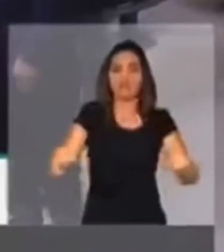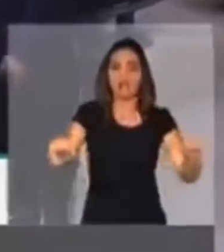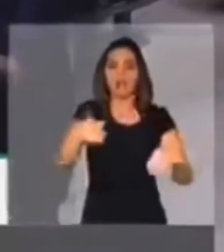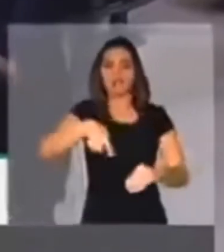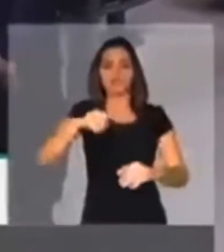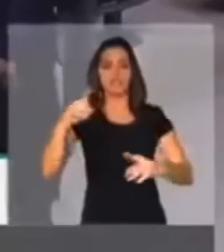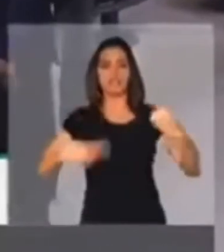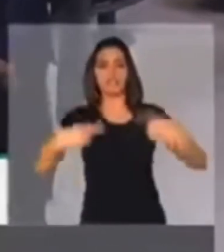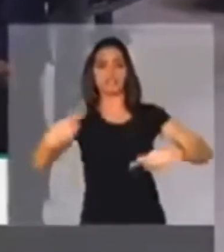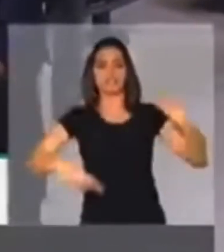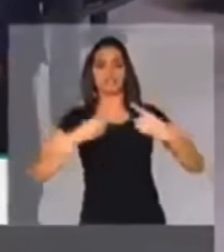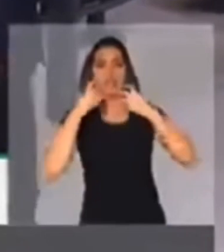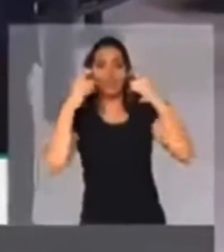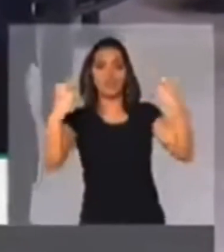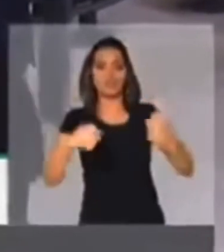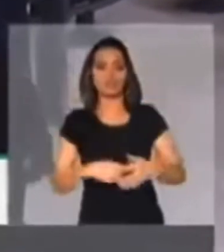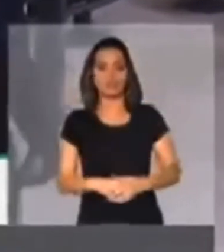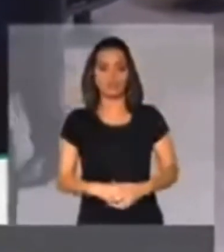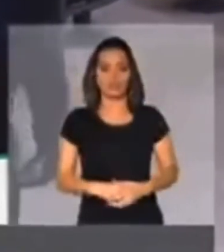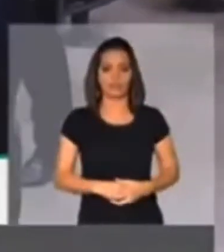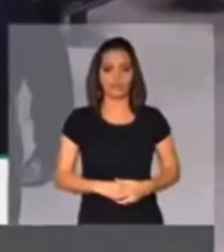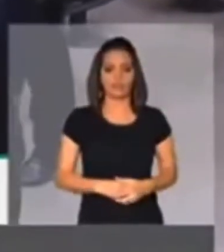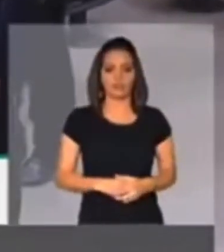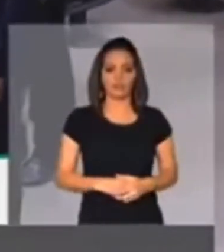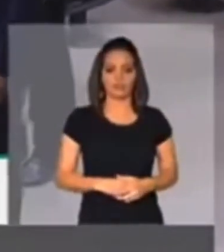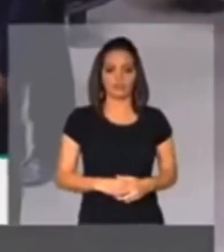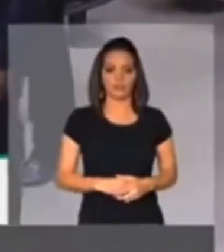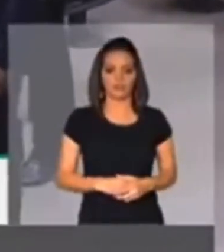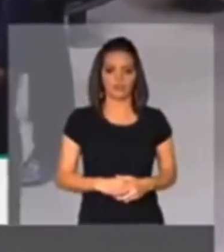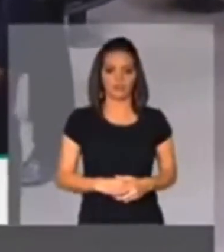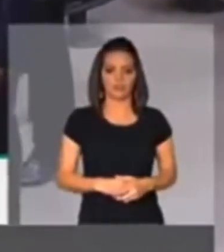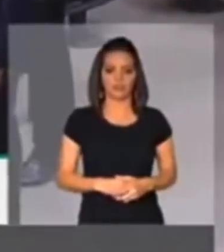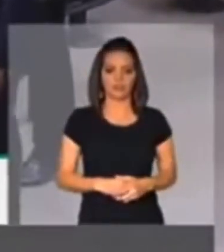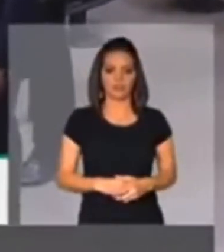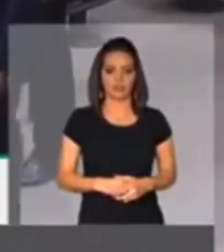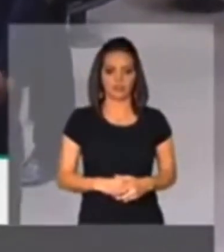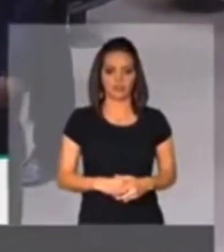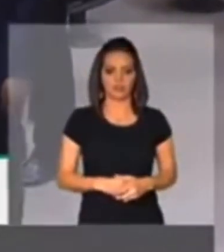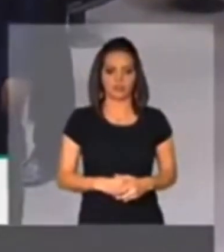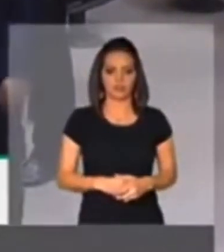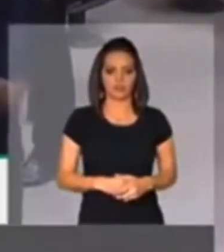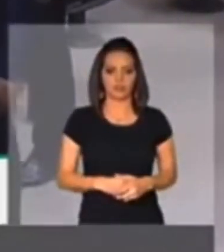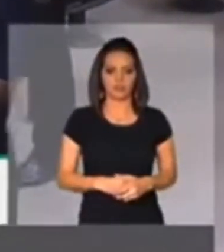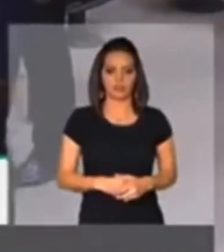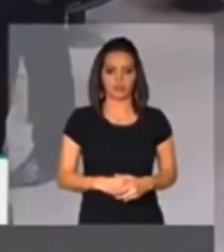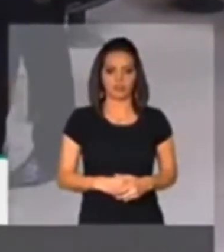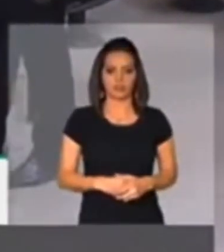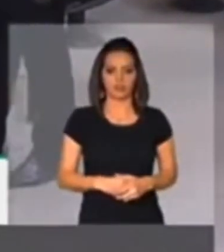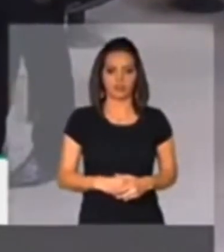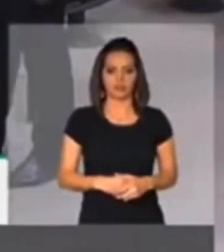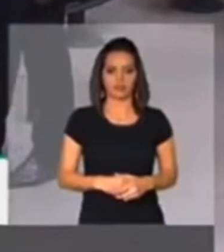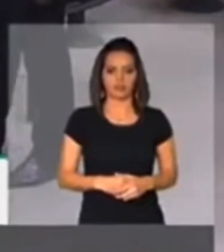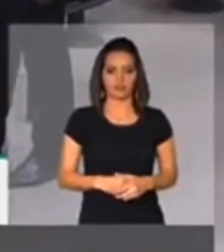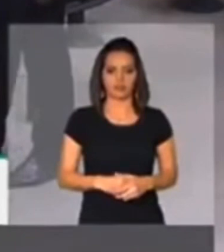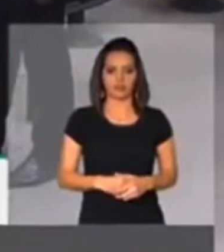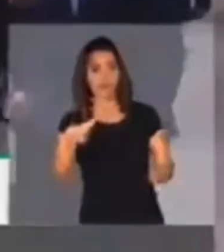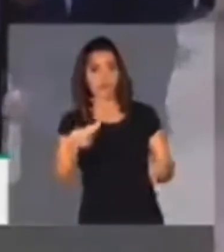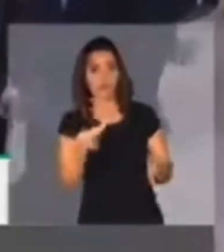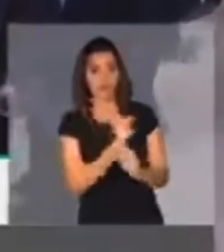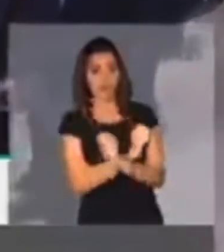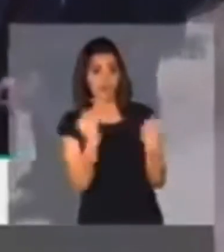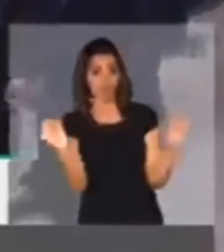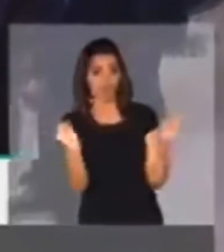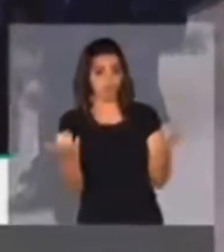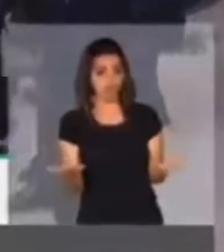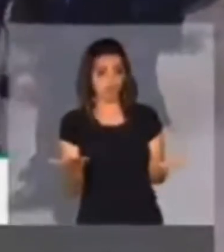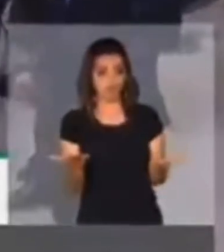senhor. Deputado Boca Aberta, deputado Boca Aberta, eu chamo em segurança, por favor, vira ao plenário. Deputado Boca Aberta,